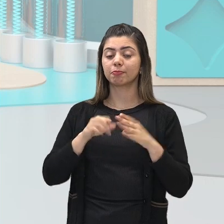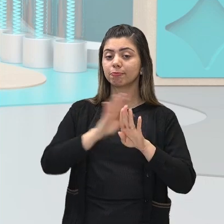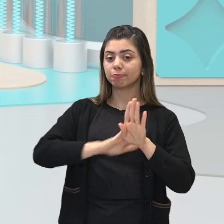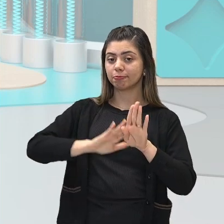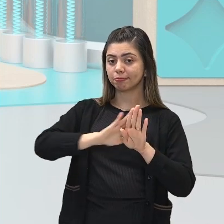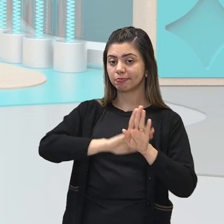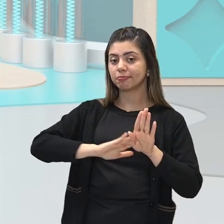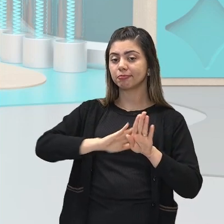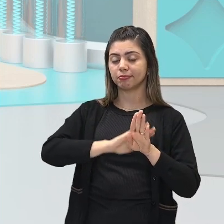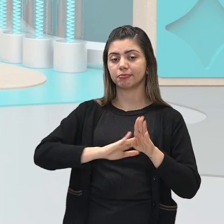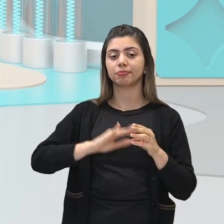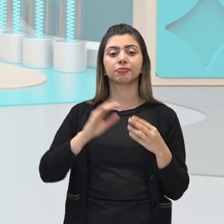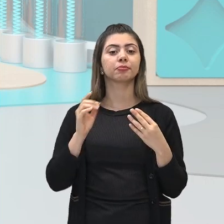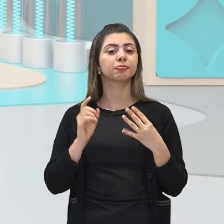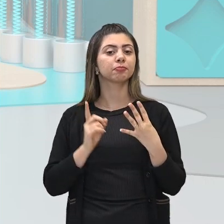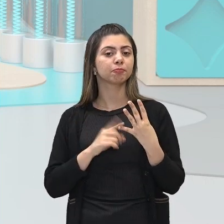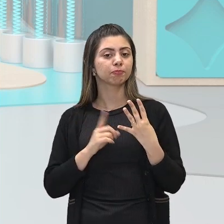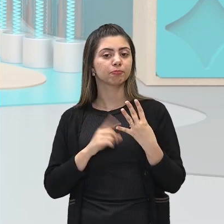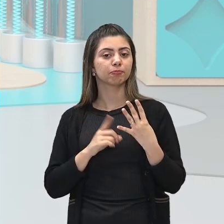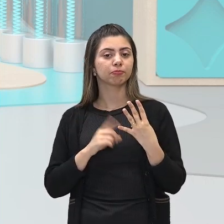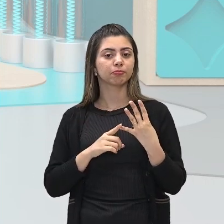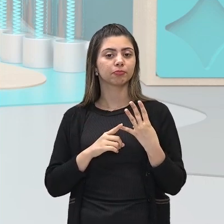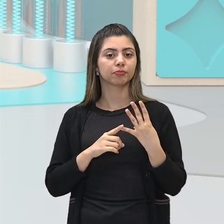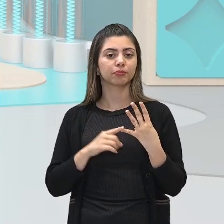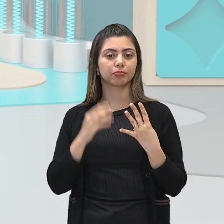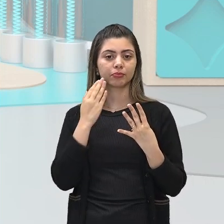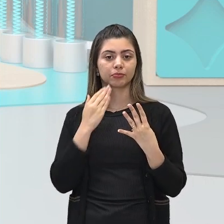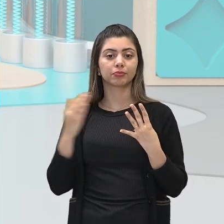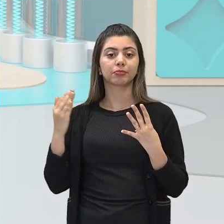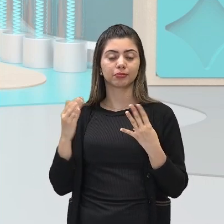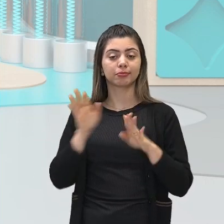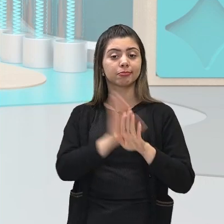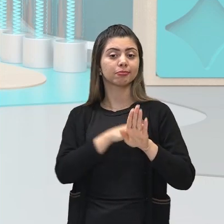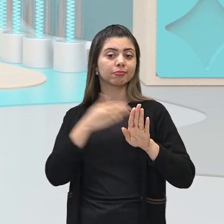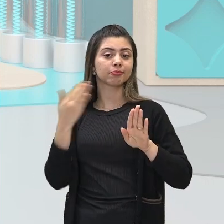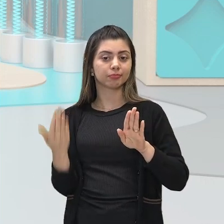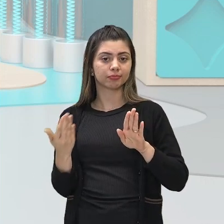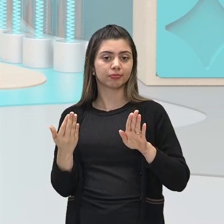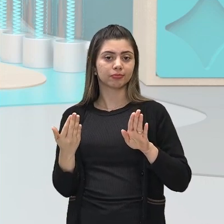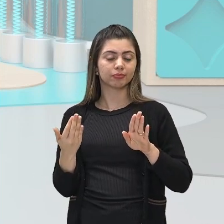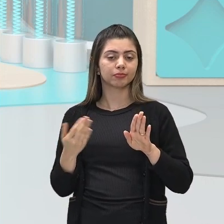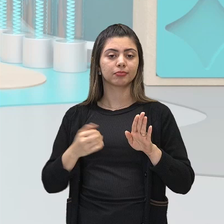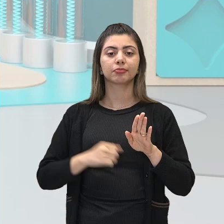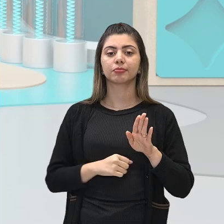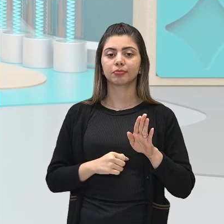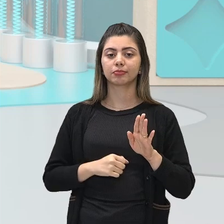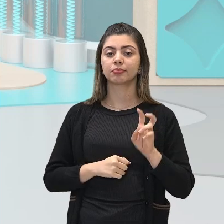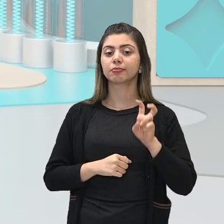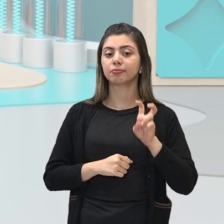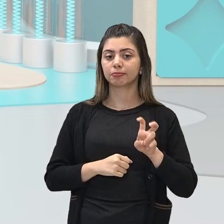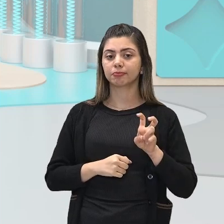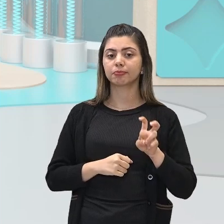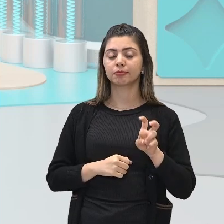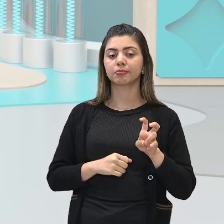assim como o eufemismo, a outra, antítese,